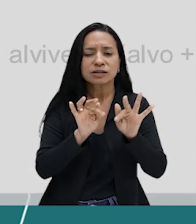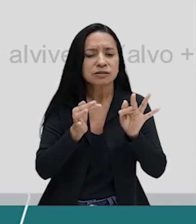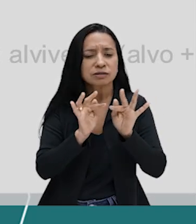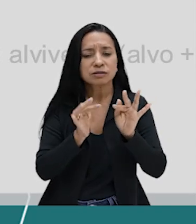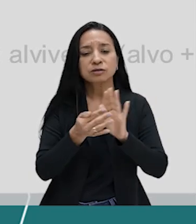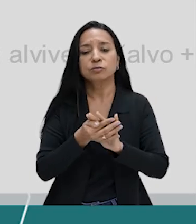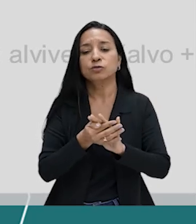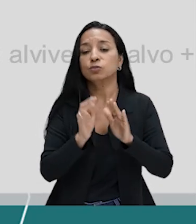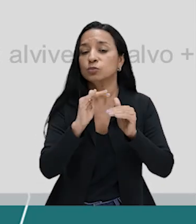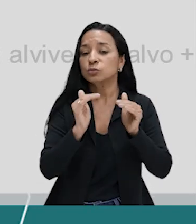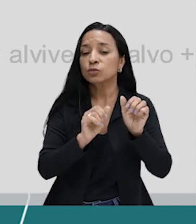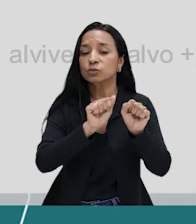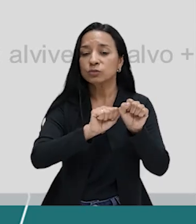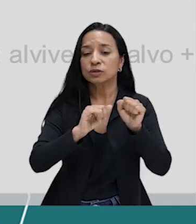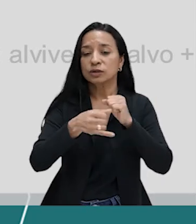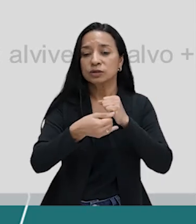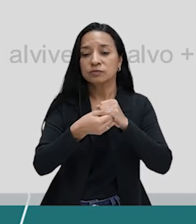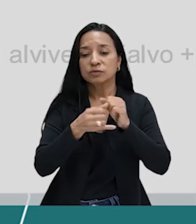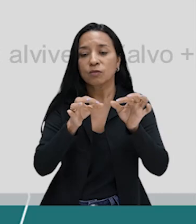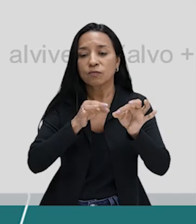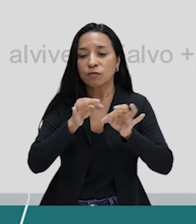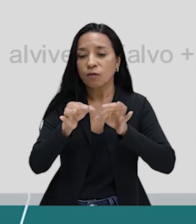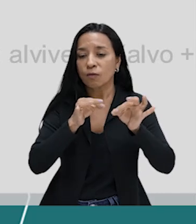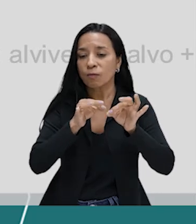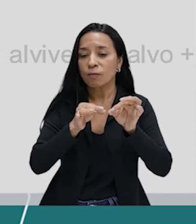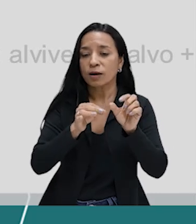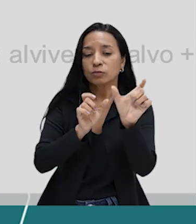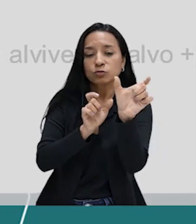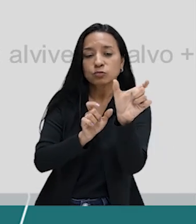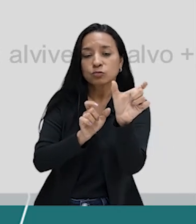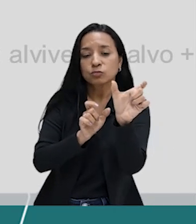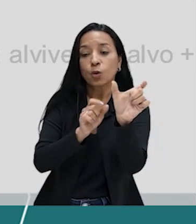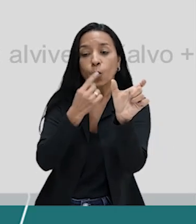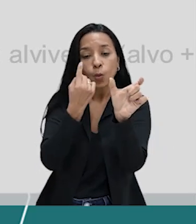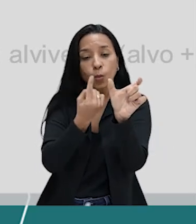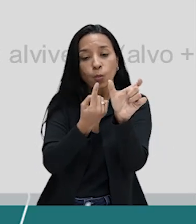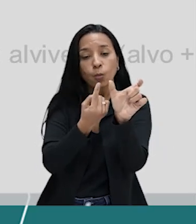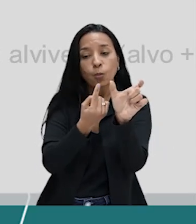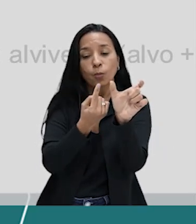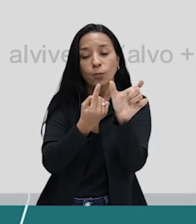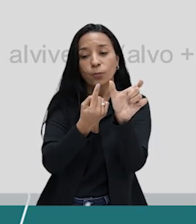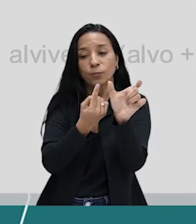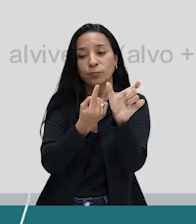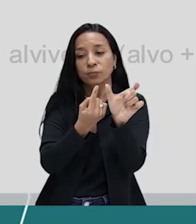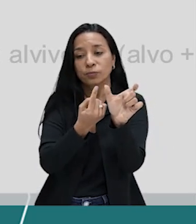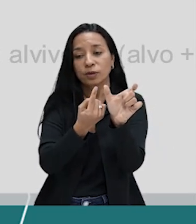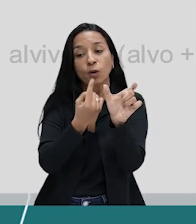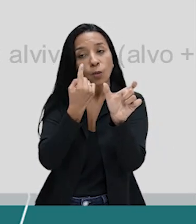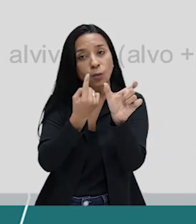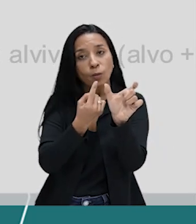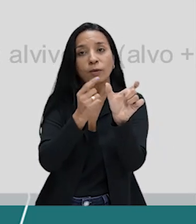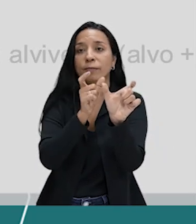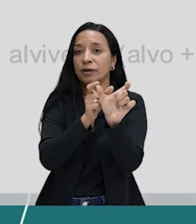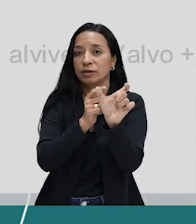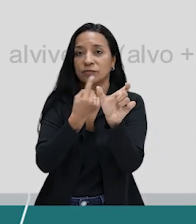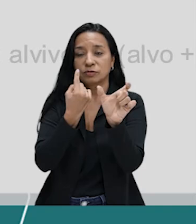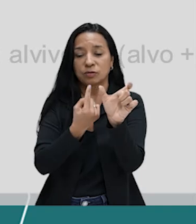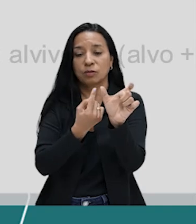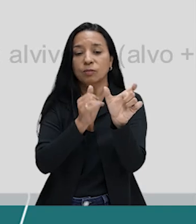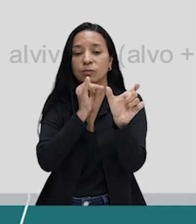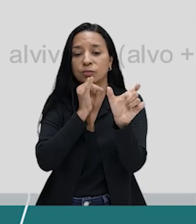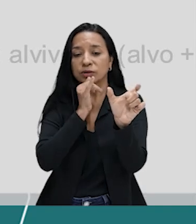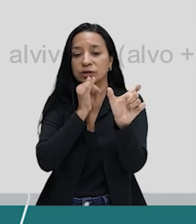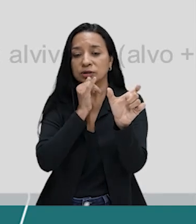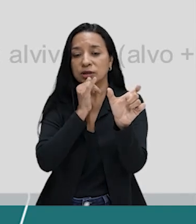simples são todos os adjetivos formados por apenas um radical ou apenas uma palavra. Por